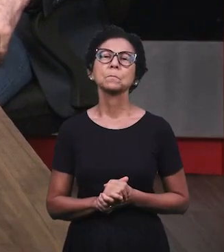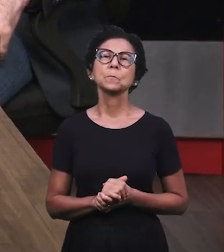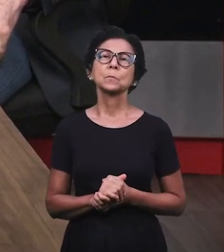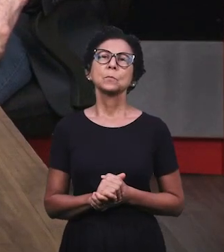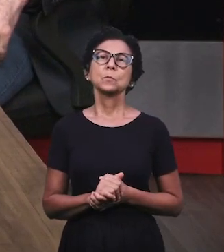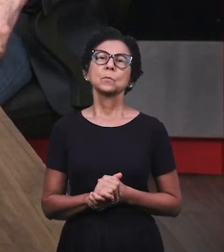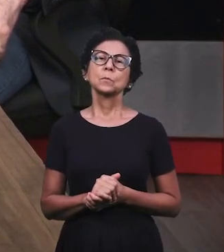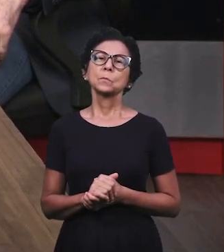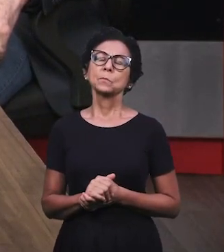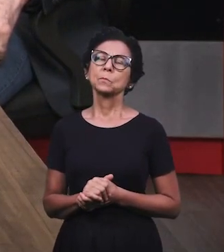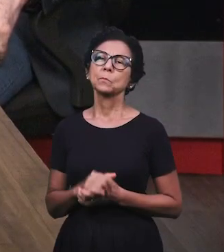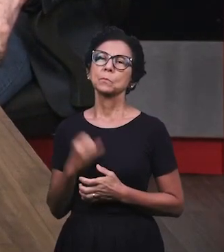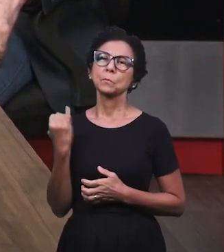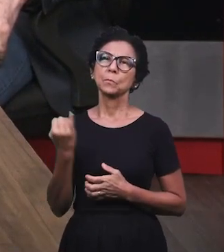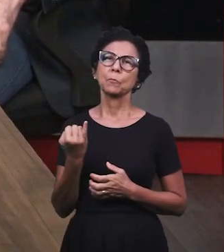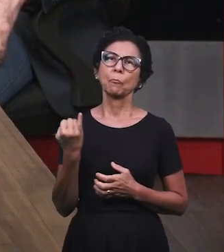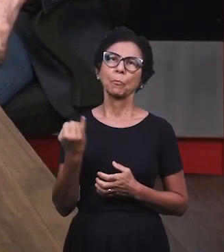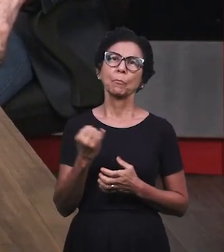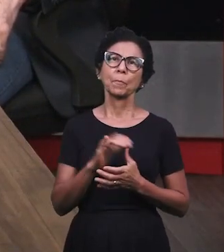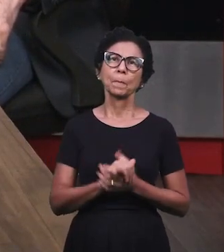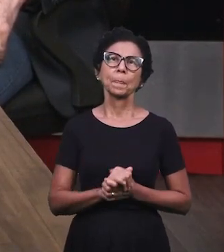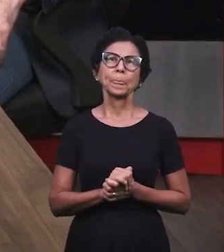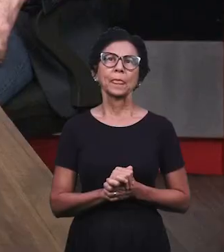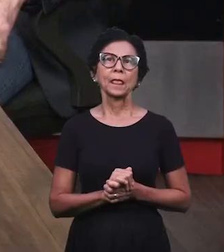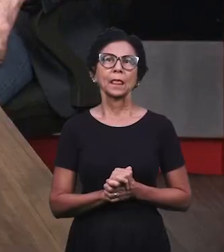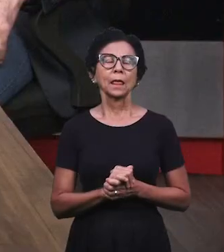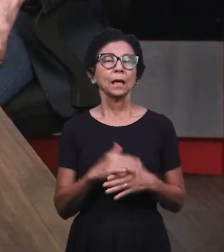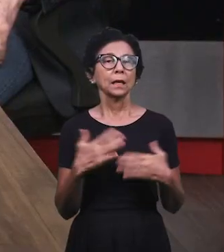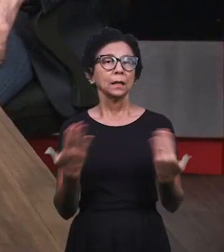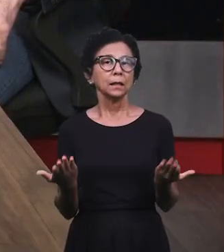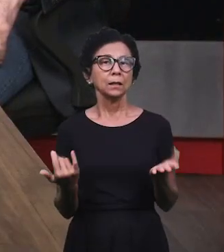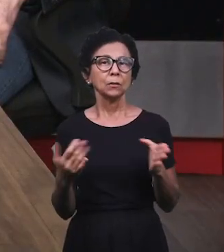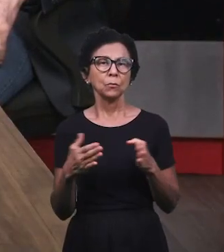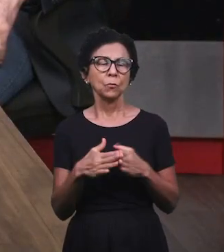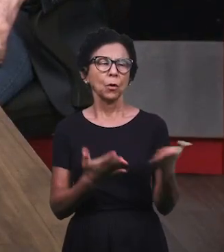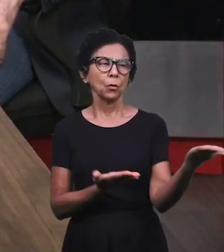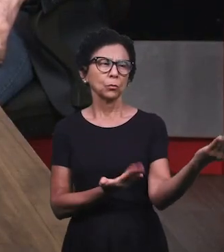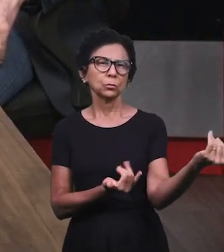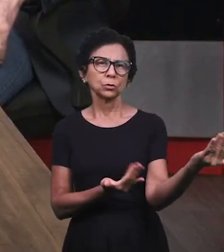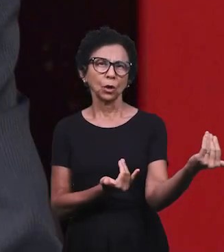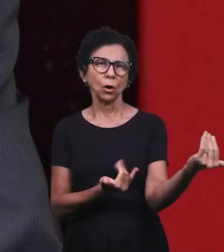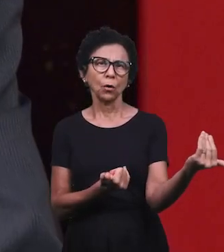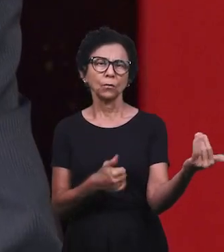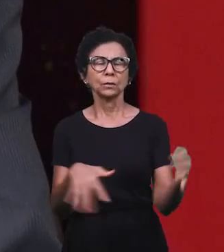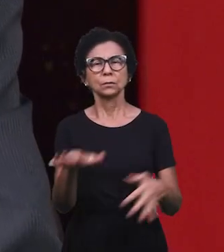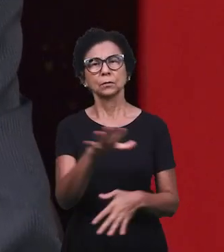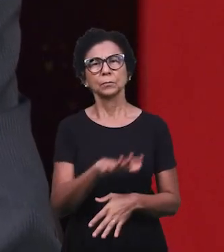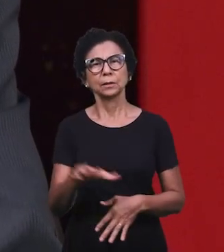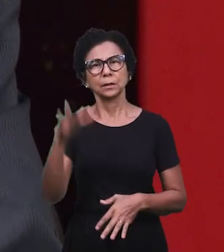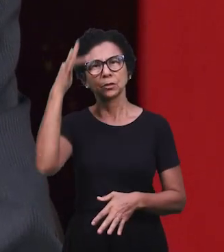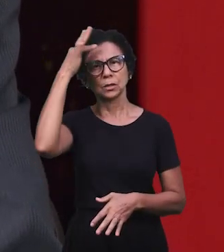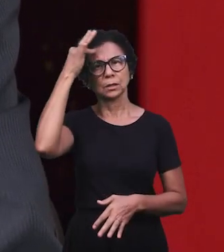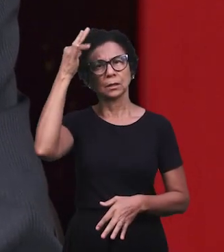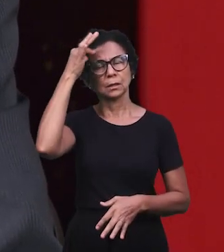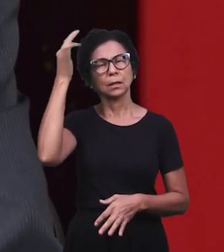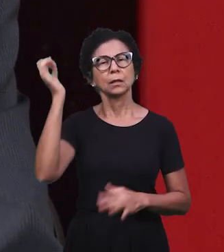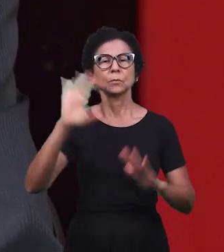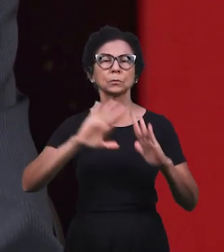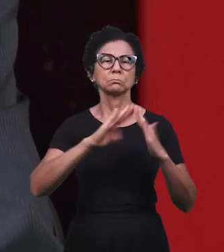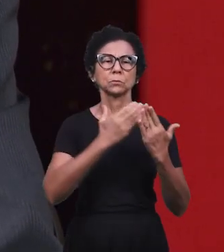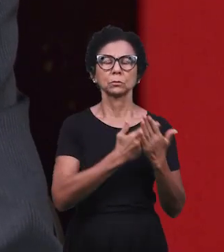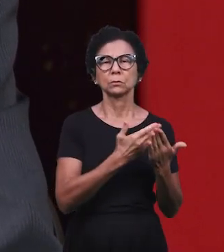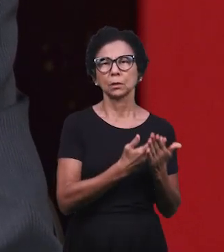quando a gente analisa o perfil dos jovens que estão nos ambientes acadêmicos, nas universidades, nas escolas, e